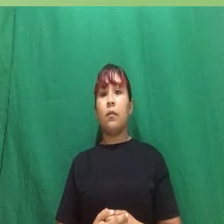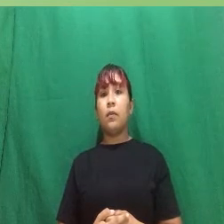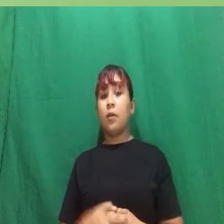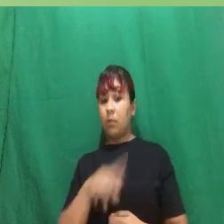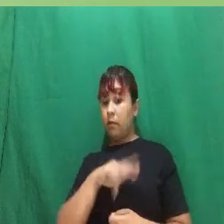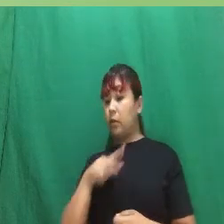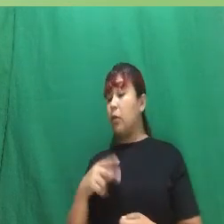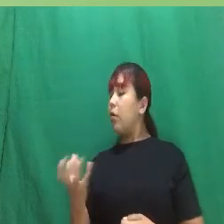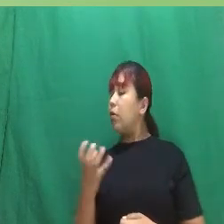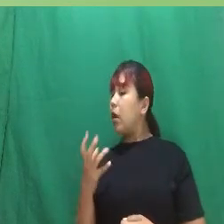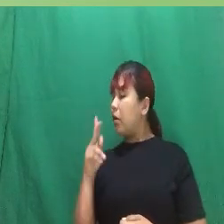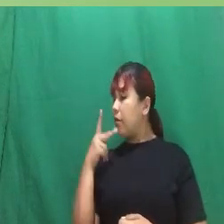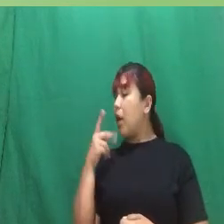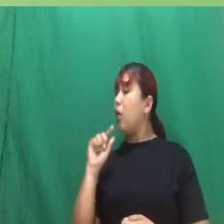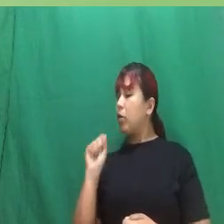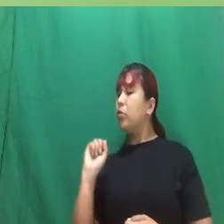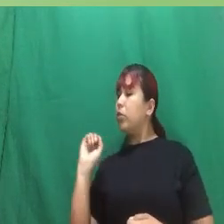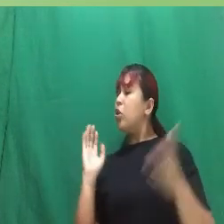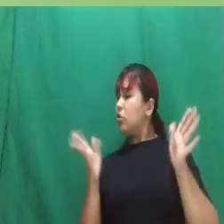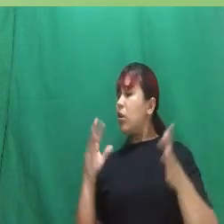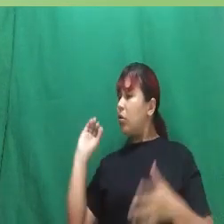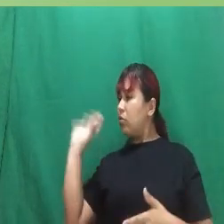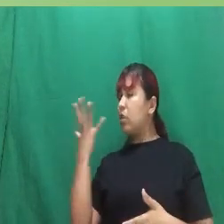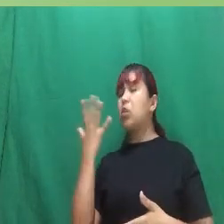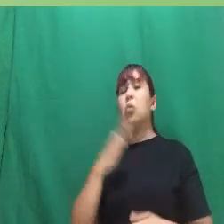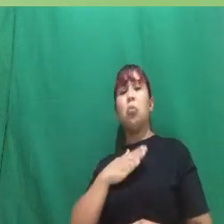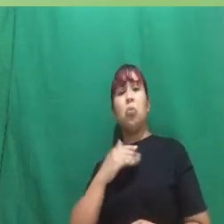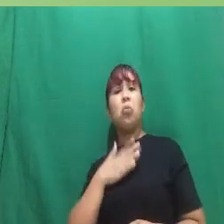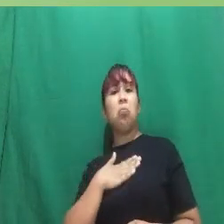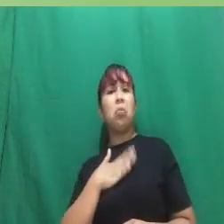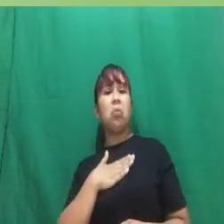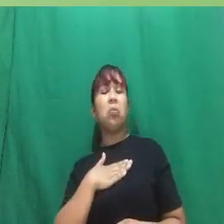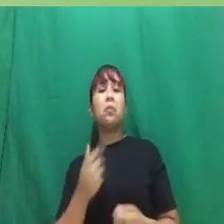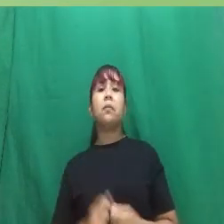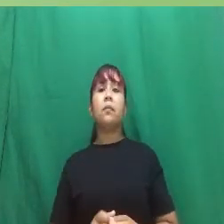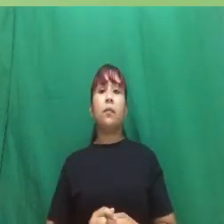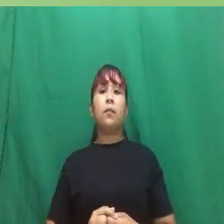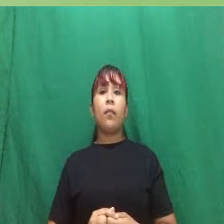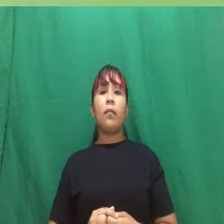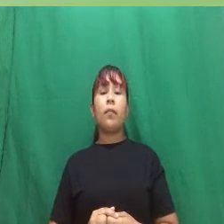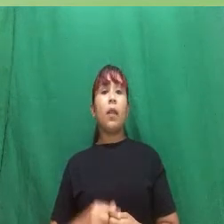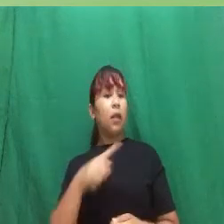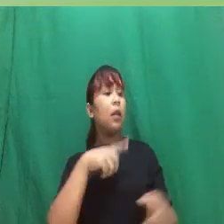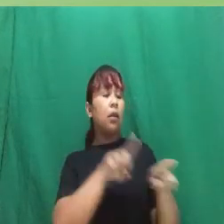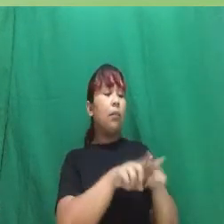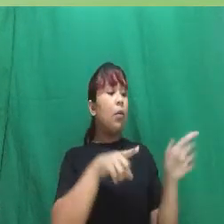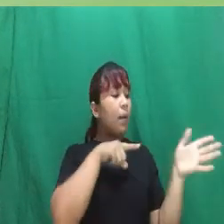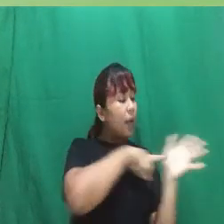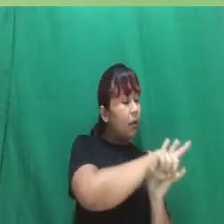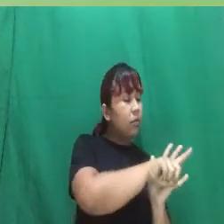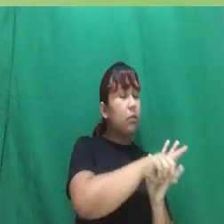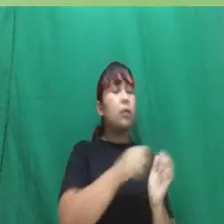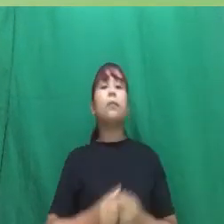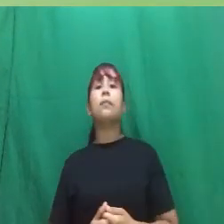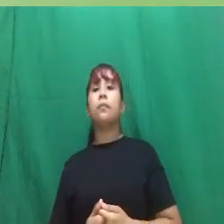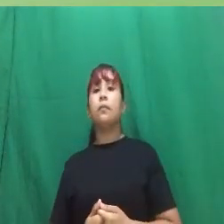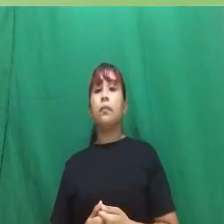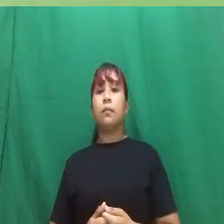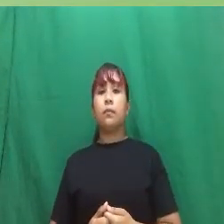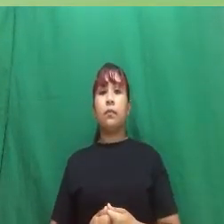Situações ocorreram comigo de pessoas olharem assim: mas é tu que vai vir, né?